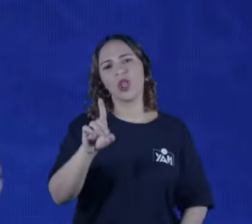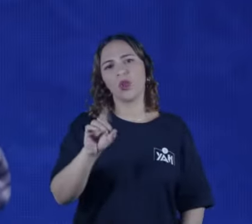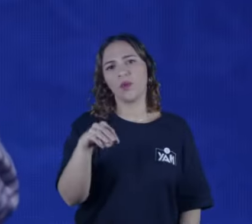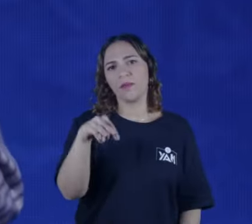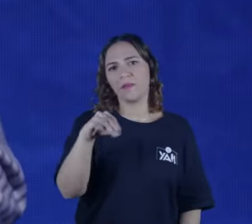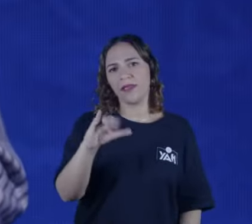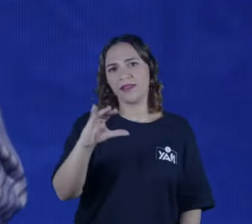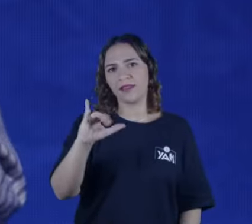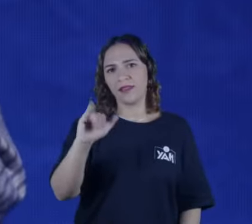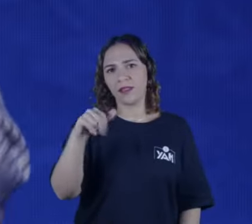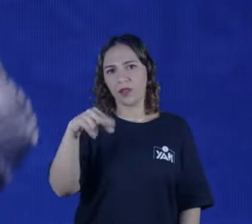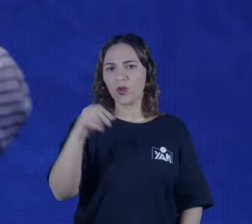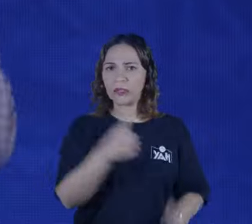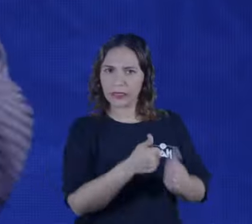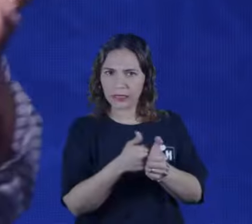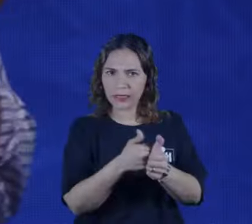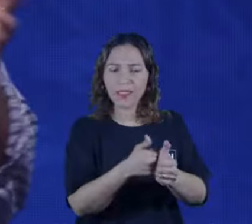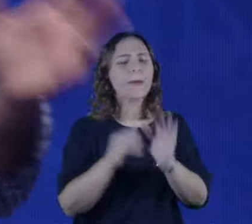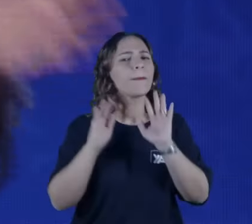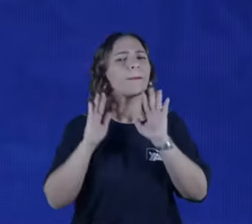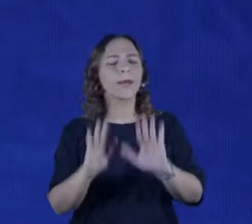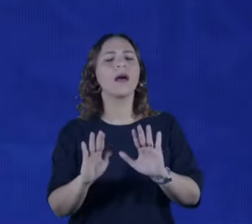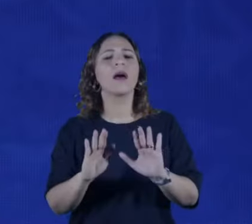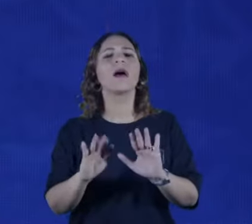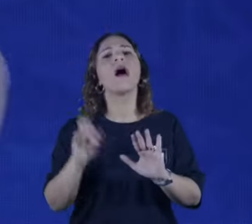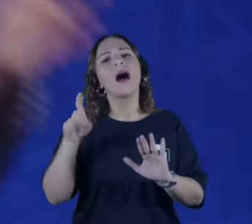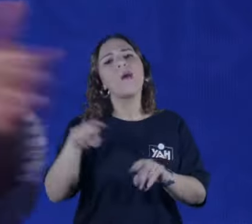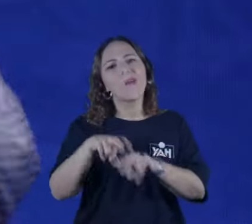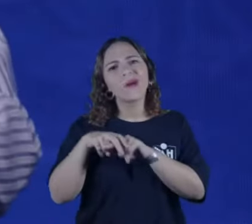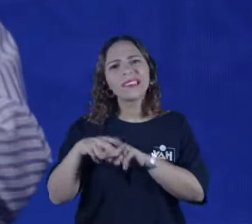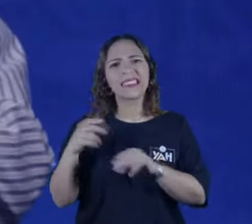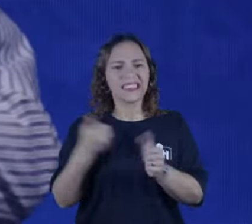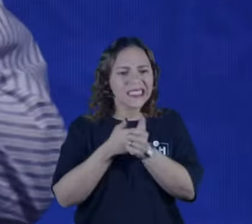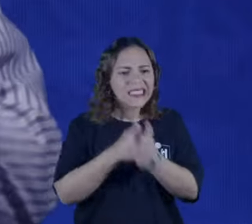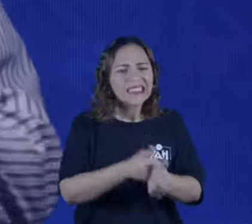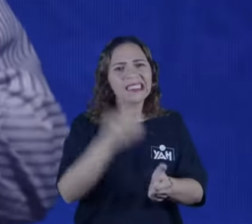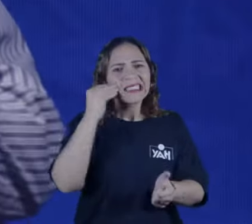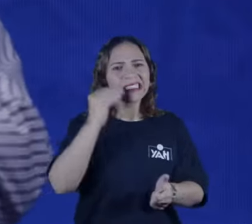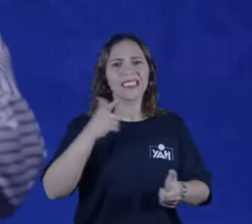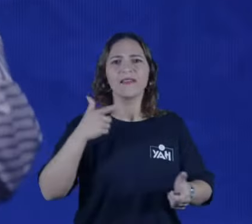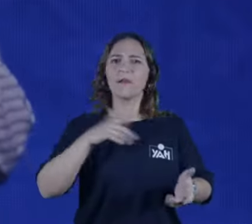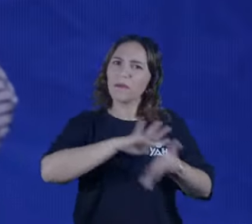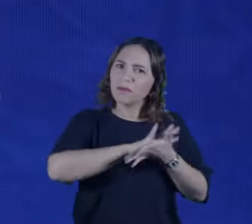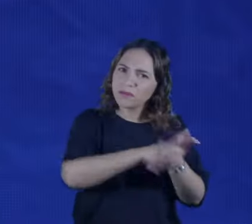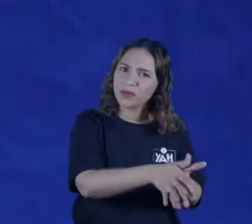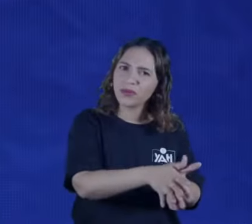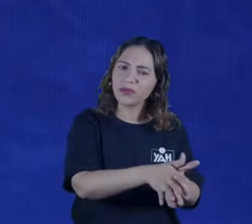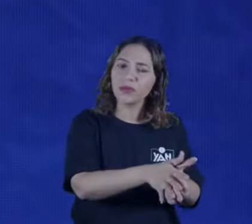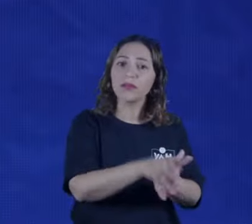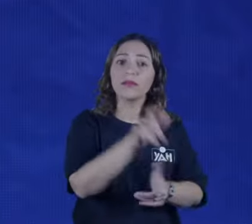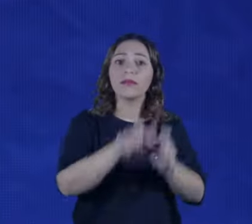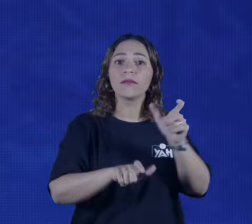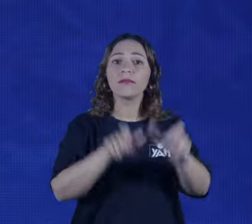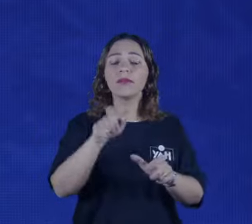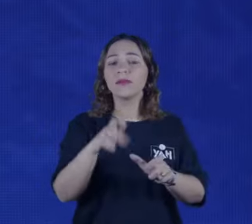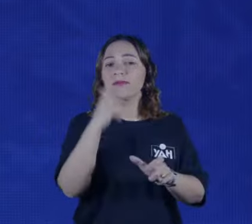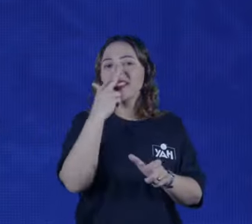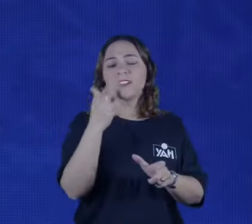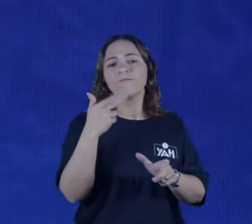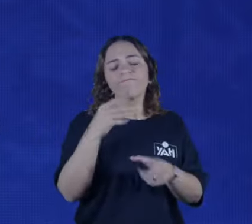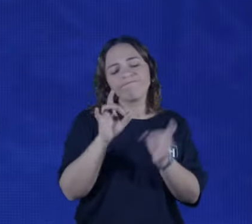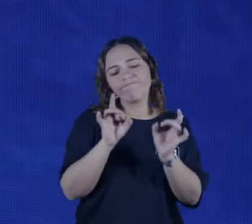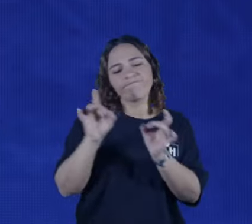Domiciano. Mas, de qualquer forma, por conta da perseguição, eles estavam